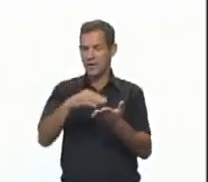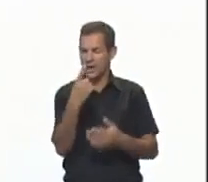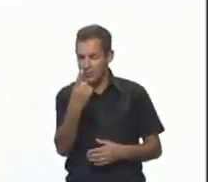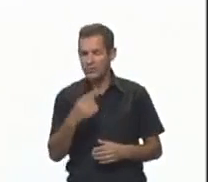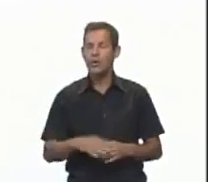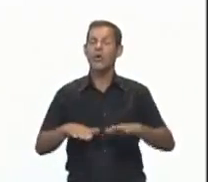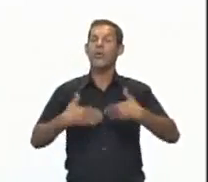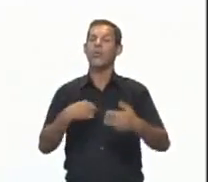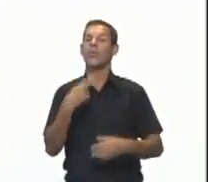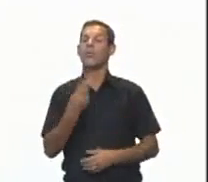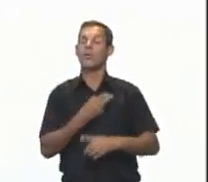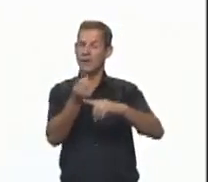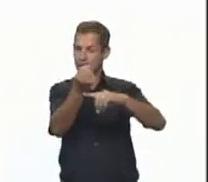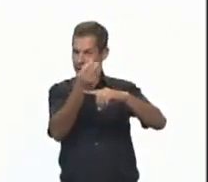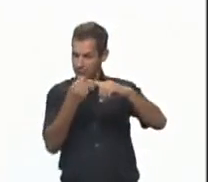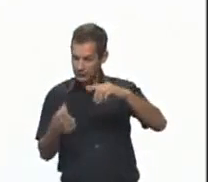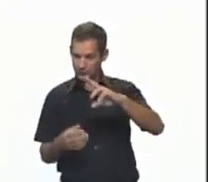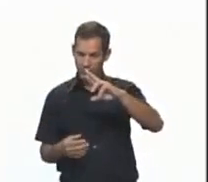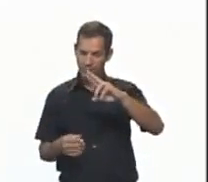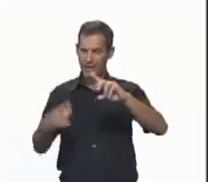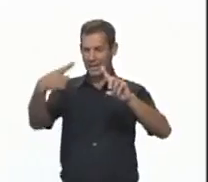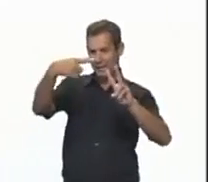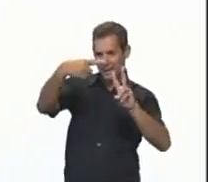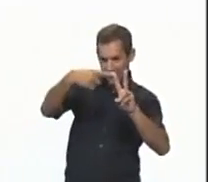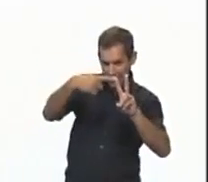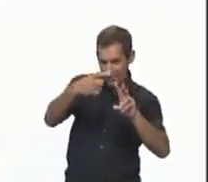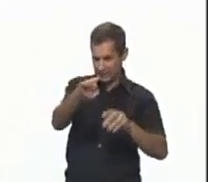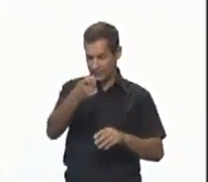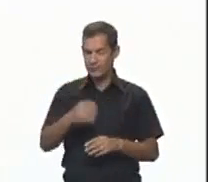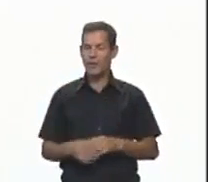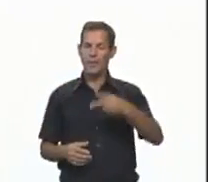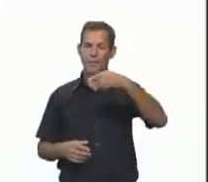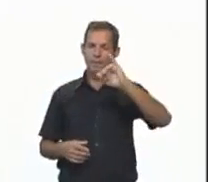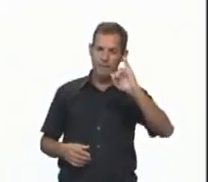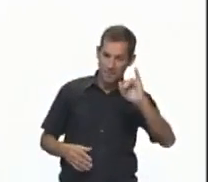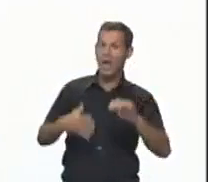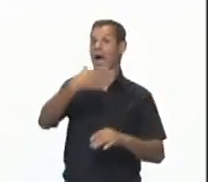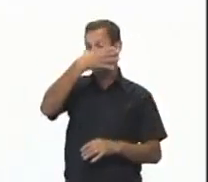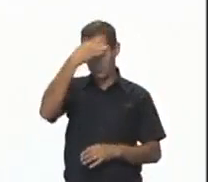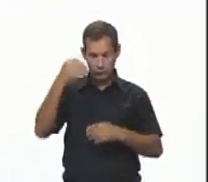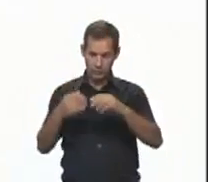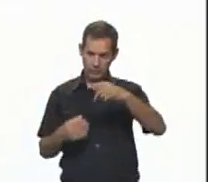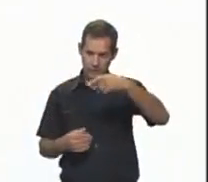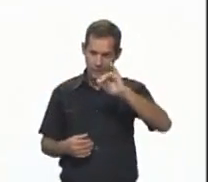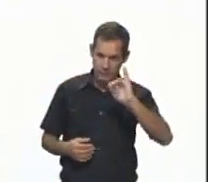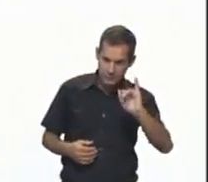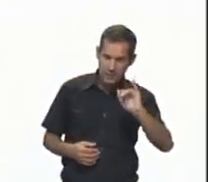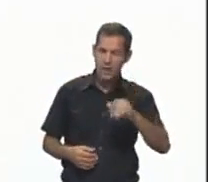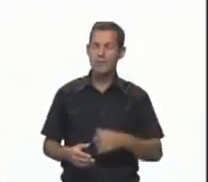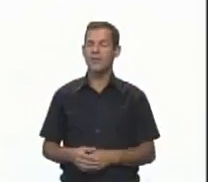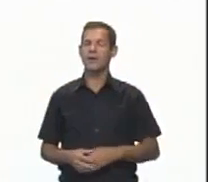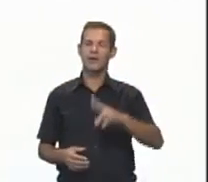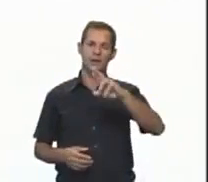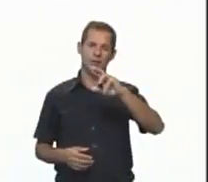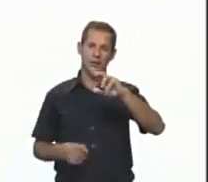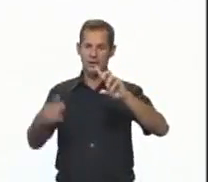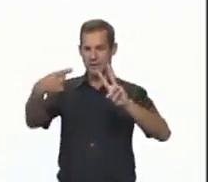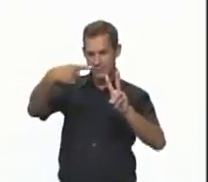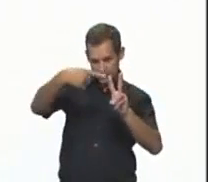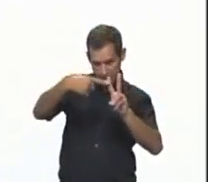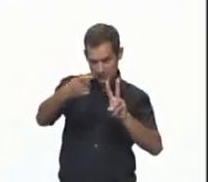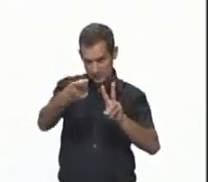1. Qual é a nossa função? Raiz de x. π, não se esqueça dele, de raiz de